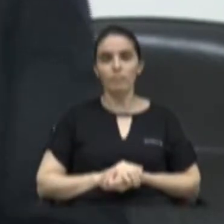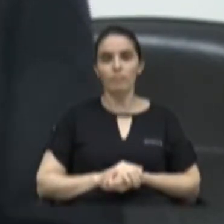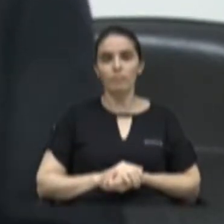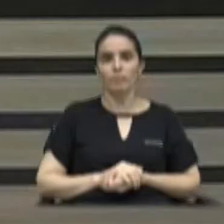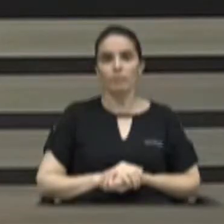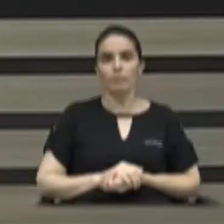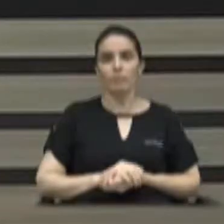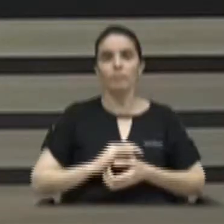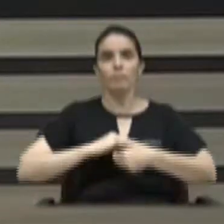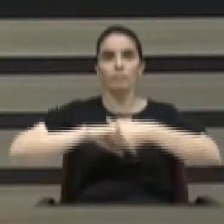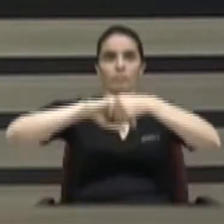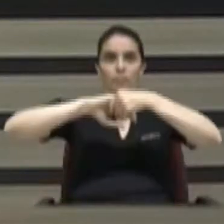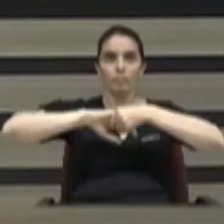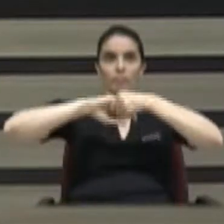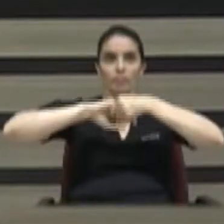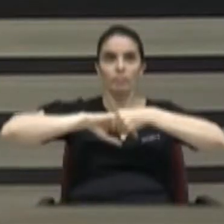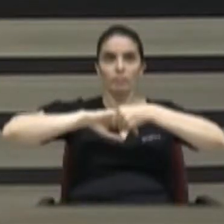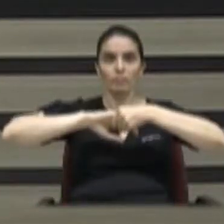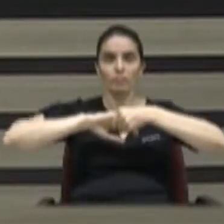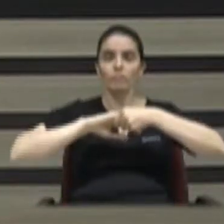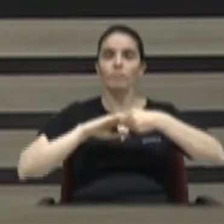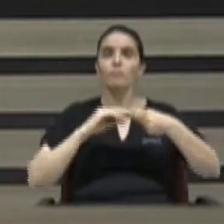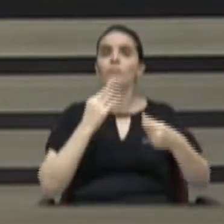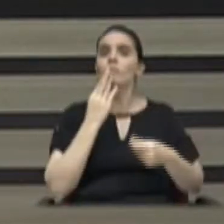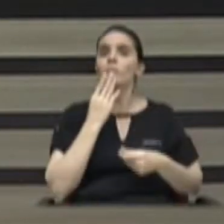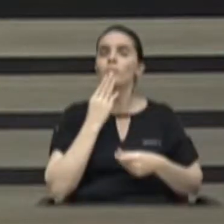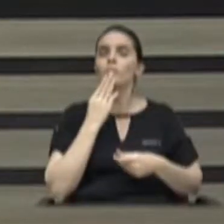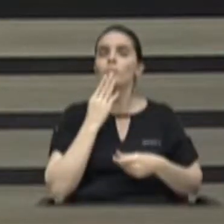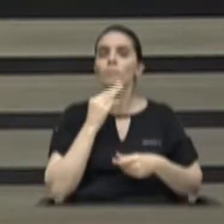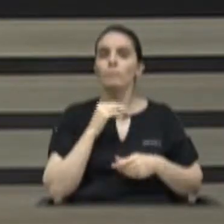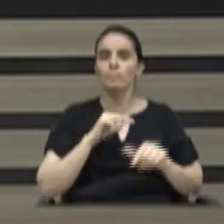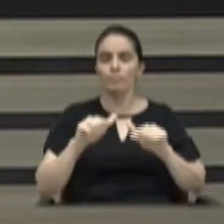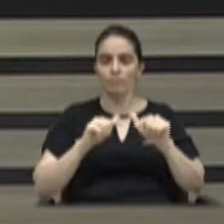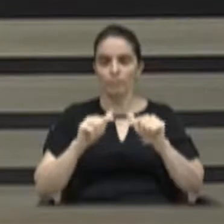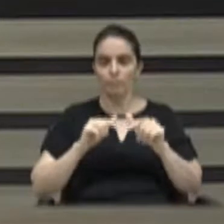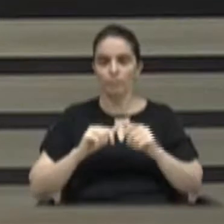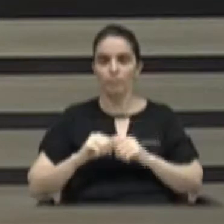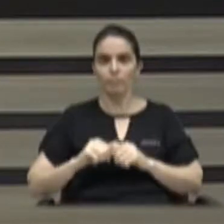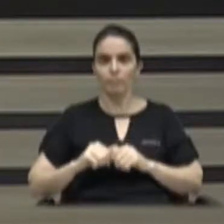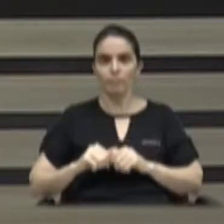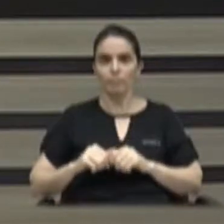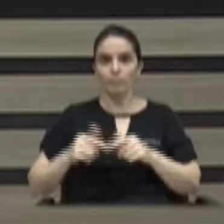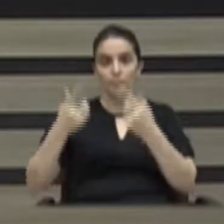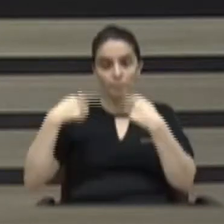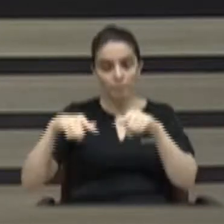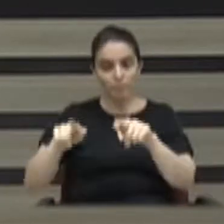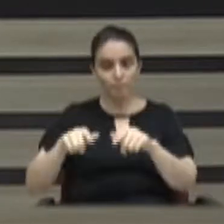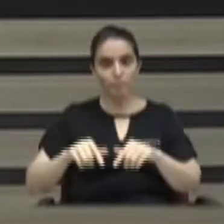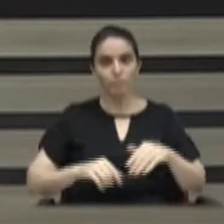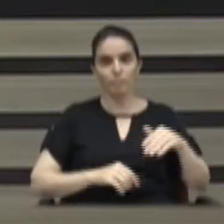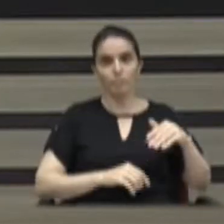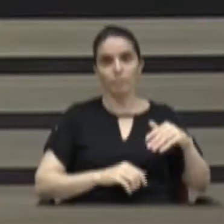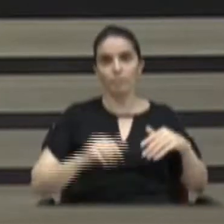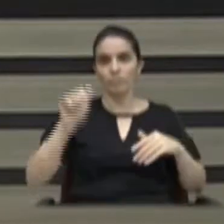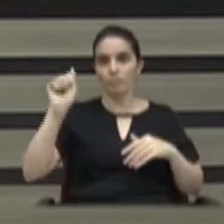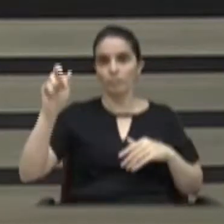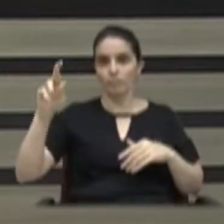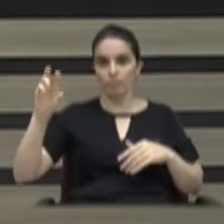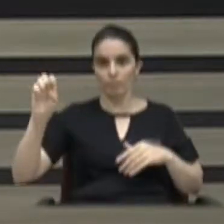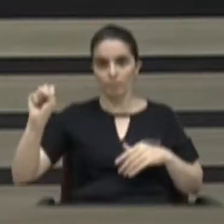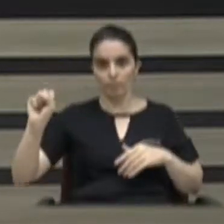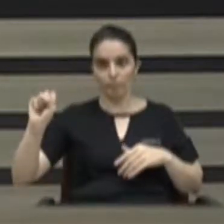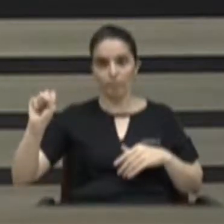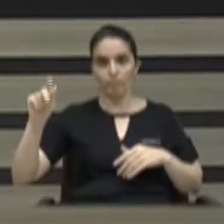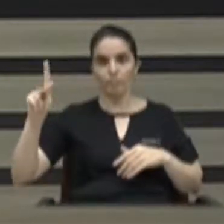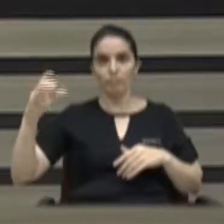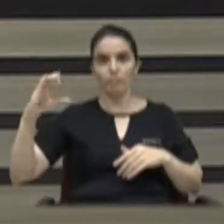parabenizar publicamente o seu trabalho frente a esse aumento abusivo. A Ares PCJ, engraçado que nunca viu